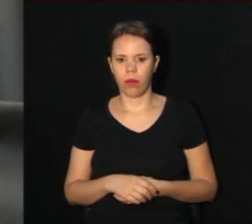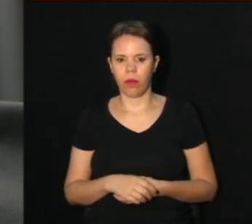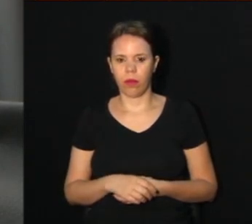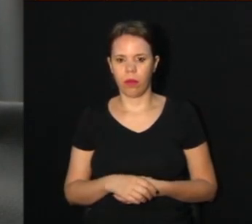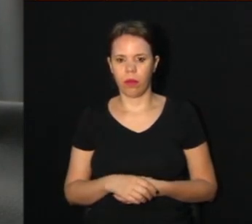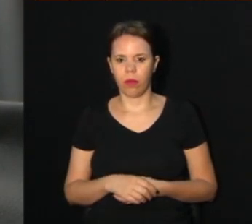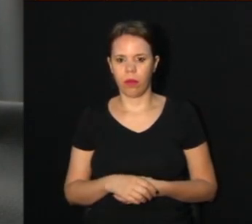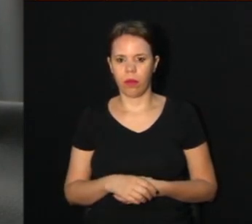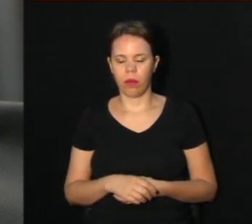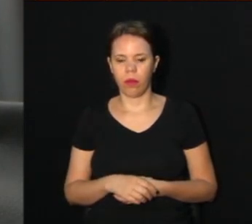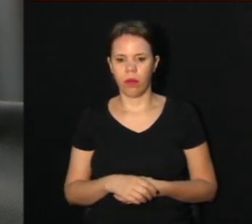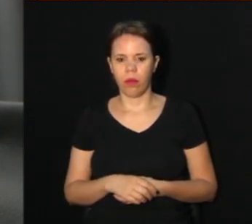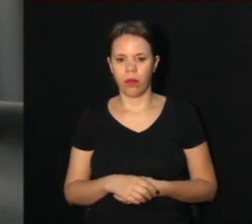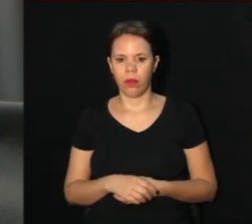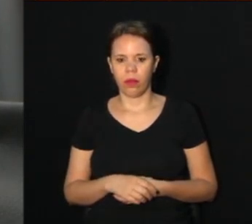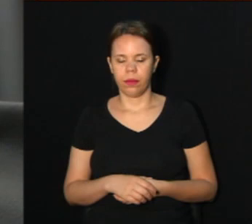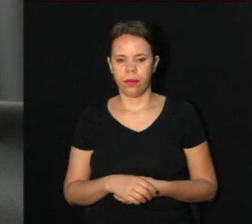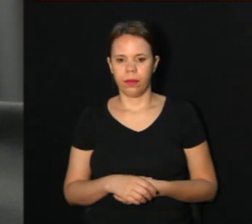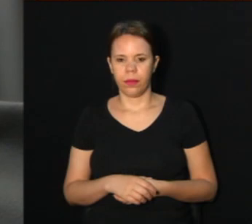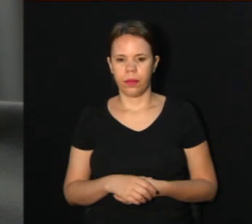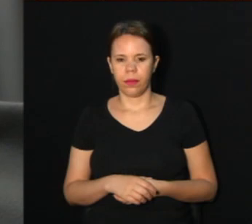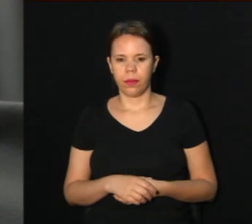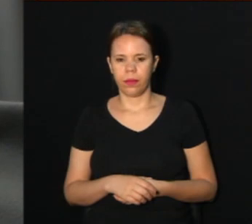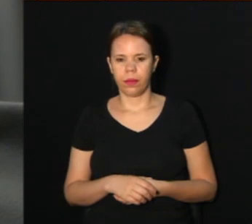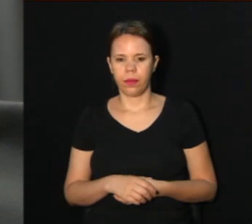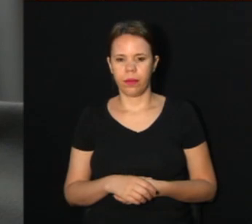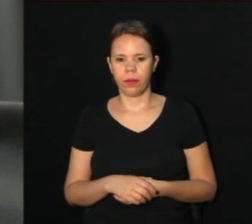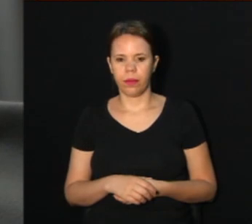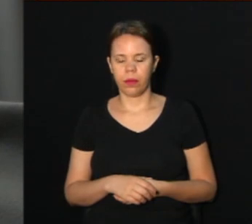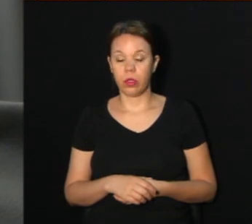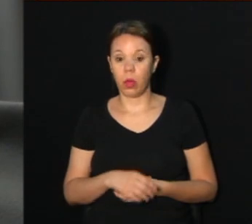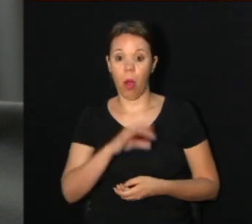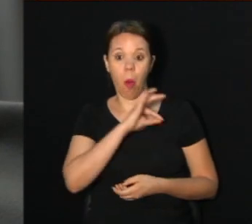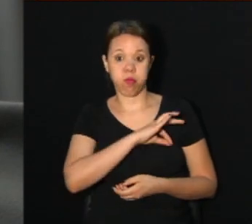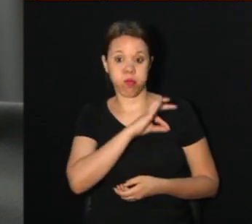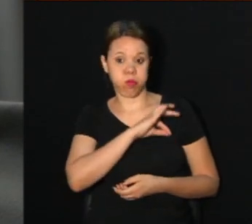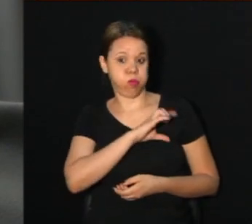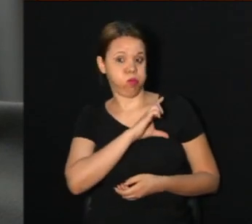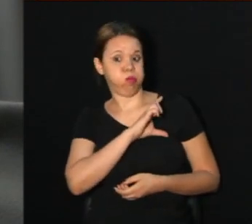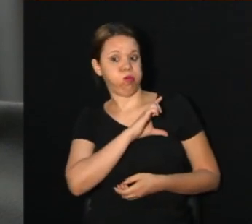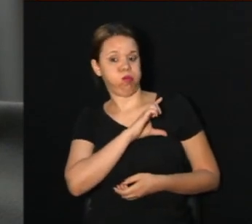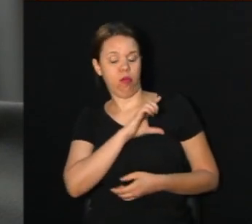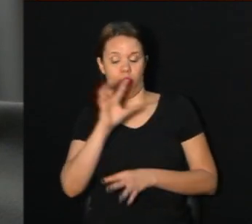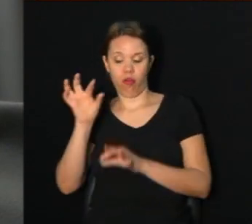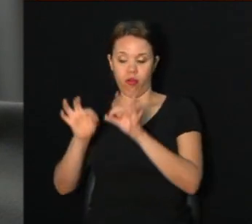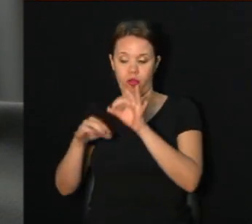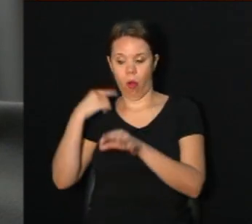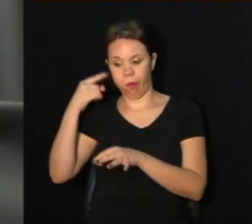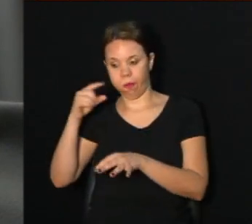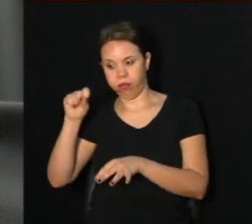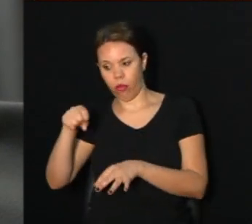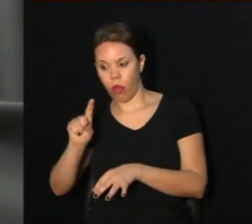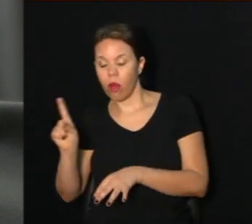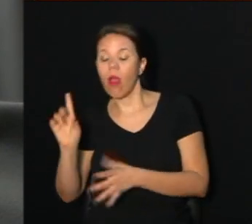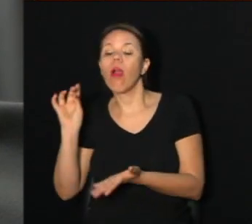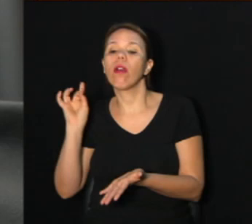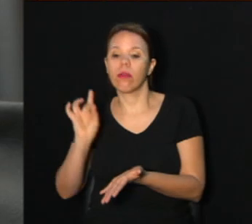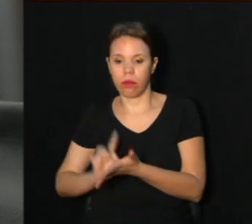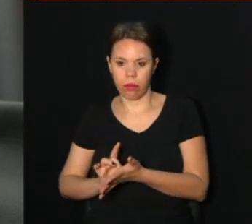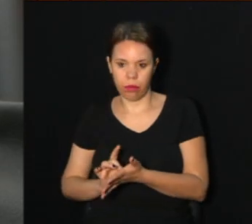Bem, com relação aos super salários, seja de procurador ou não, é uma